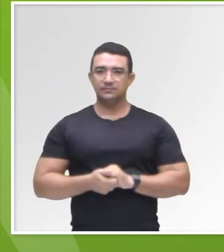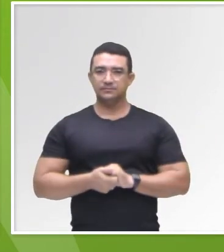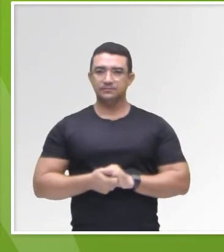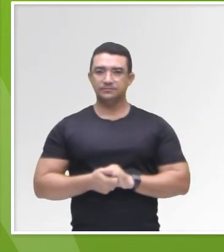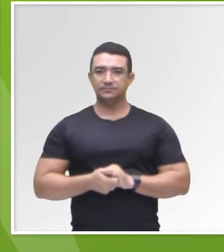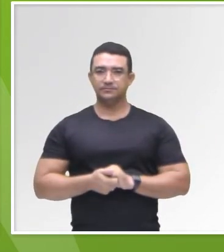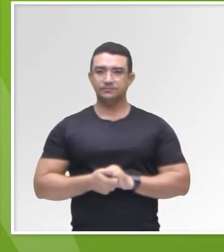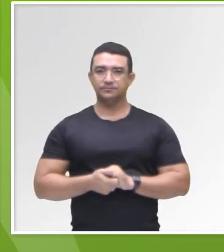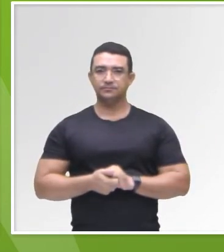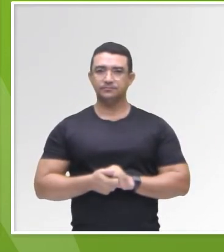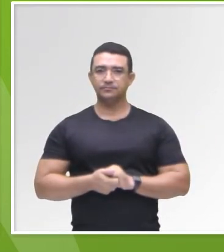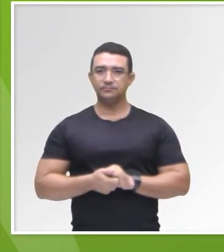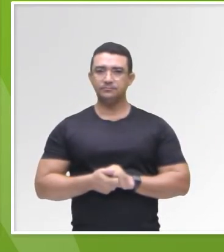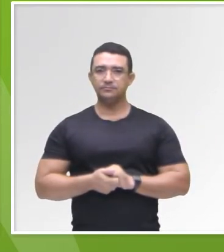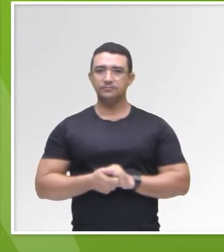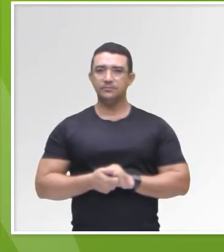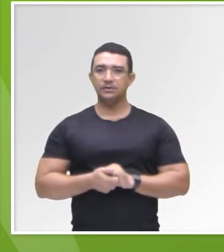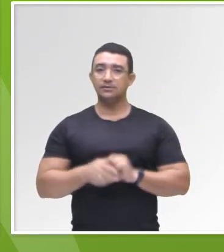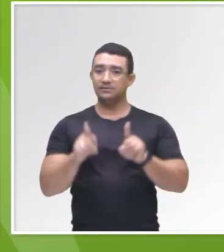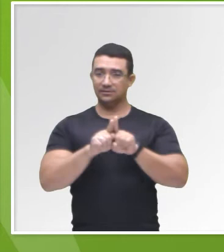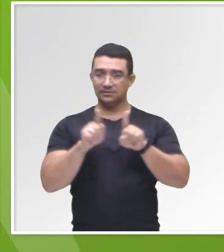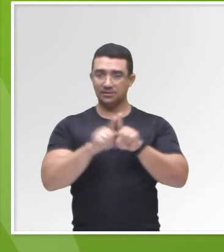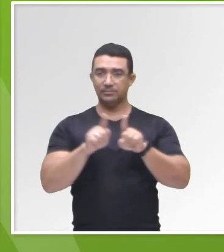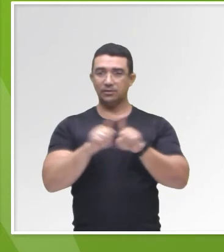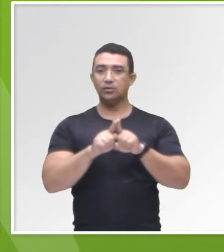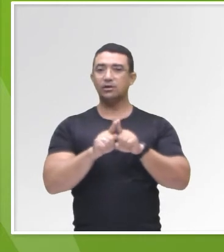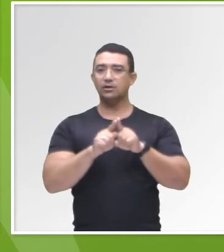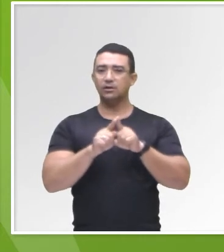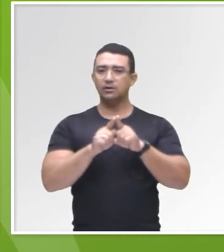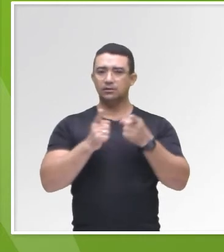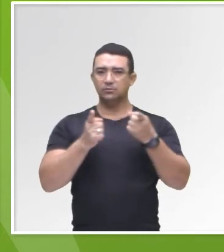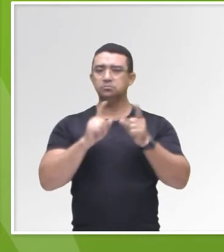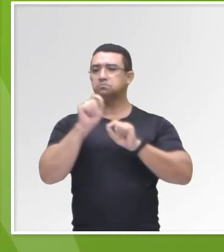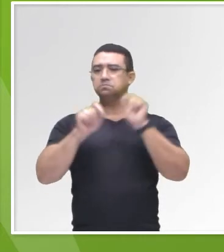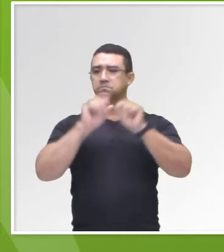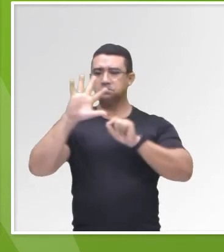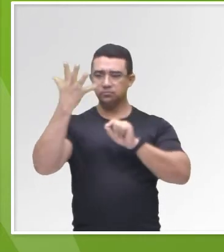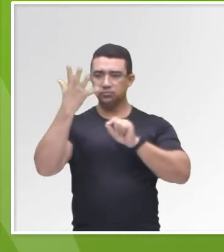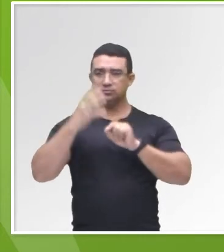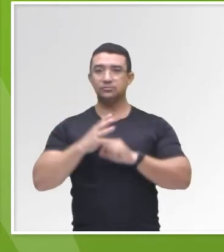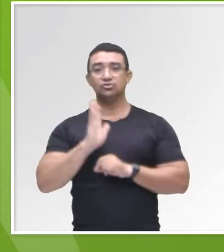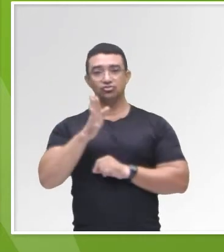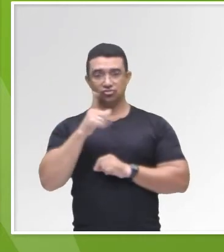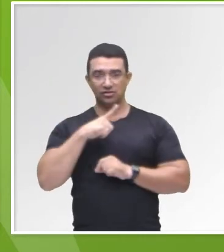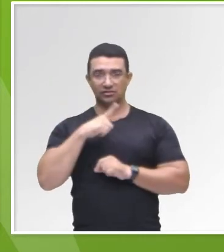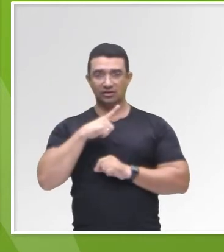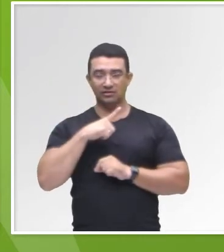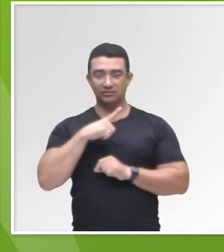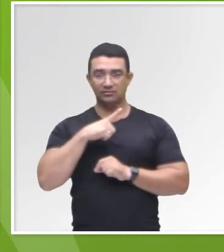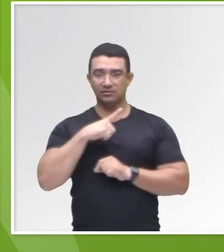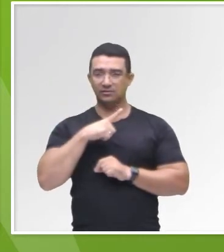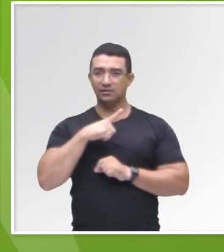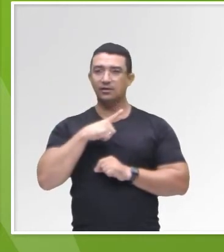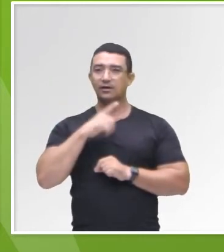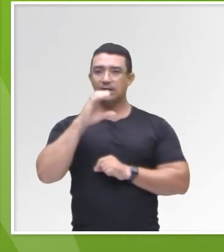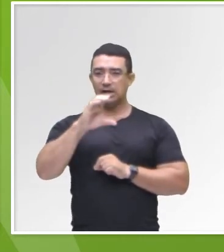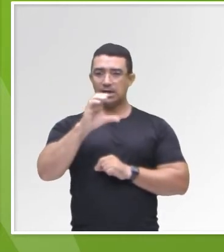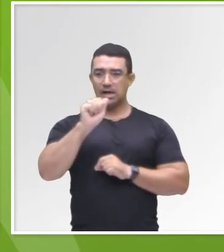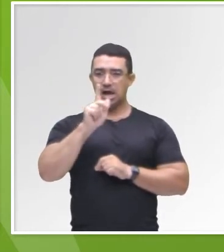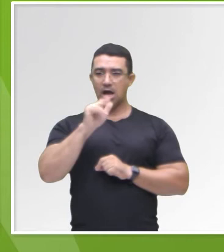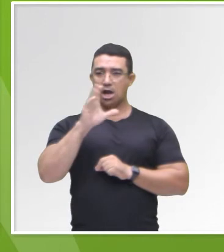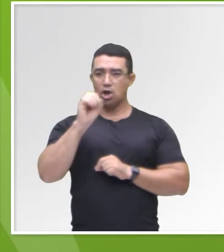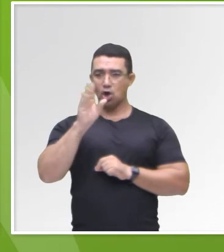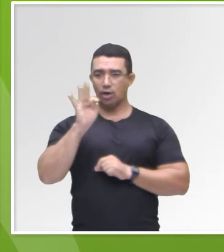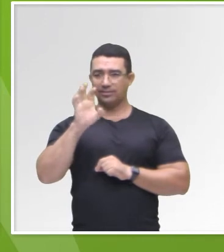genoma, em extremidades opostas. O que vai acontecer aí? A gente já vai ter a recomposição da carioteca. Lembra